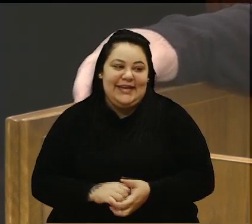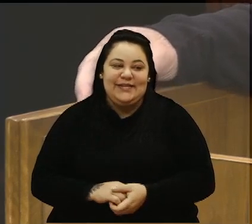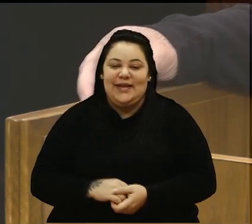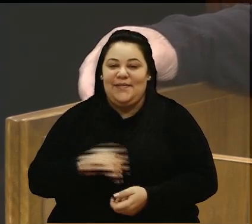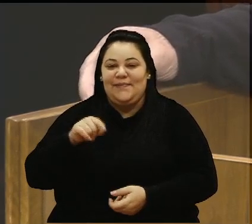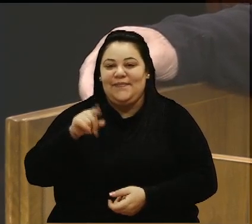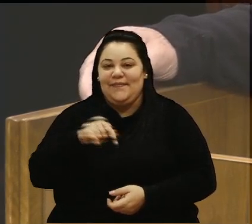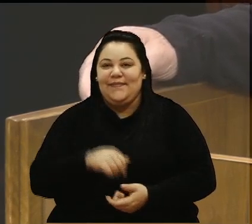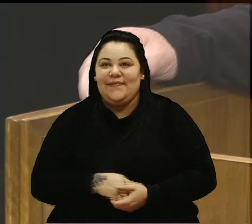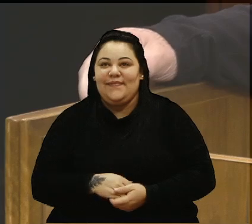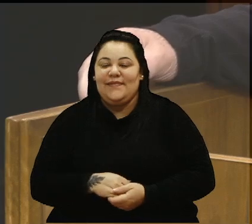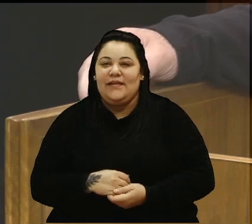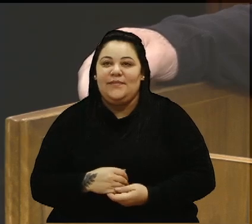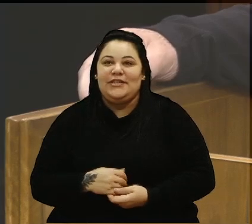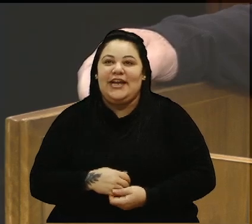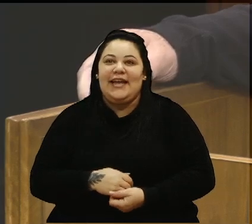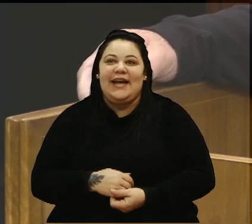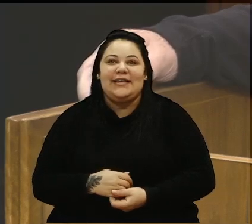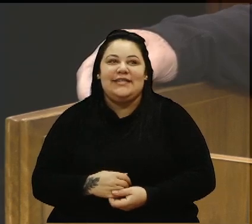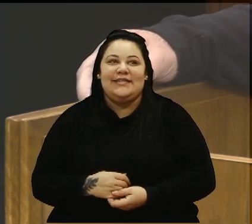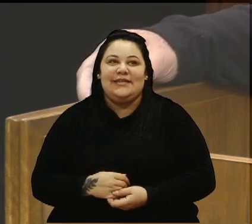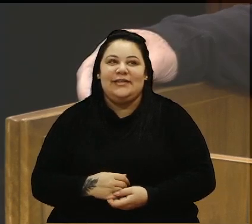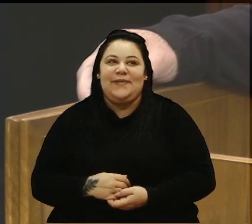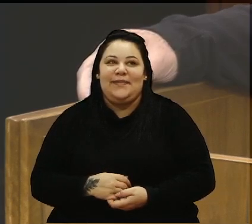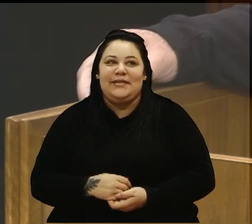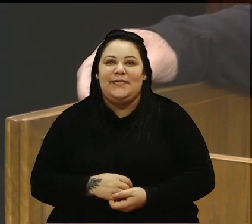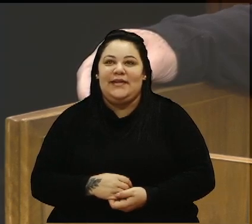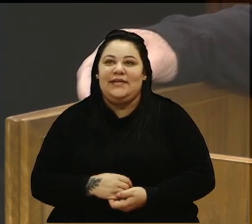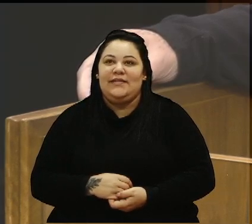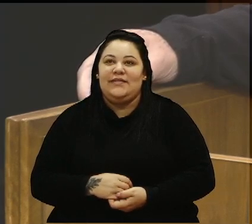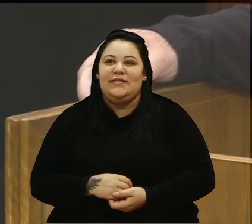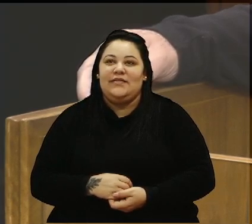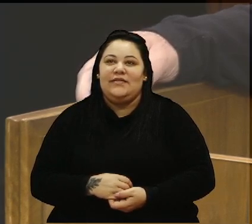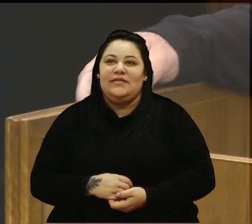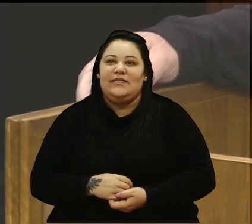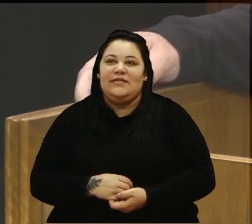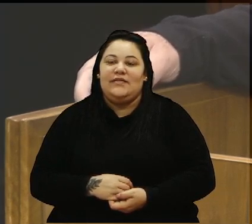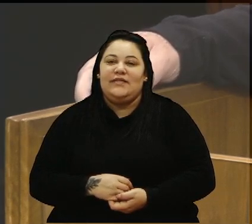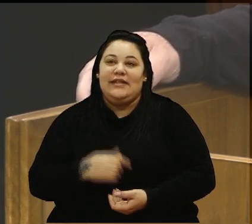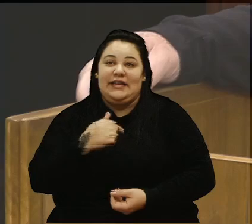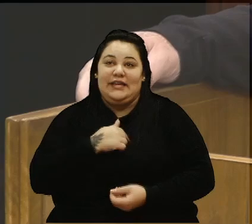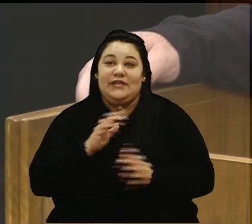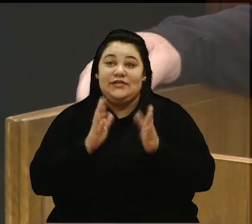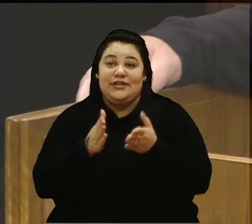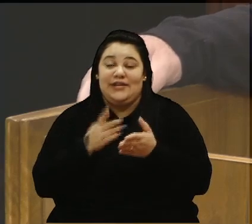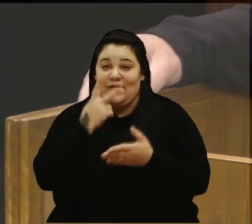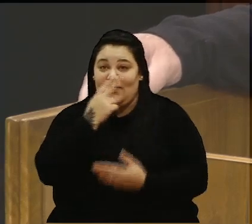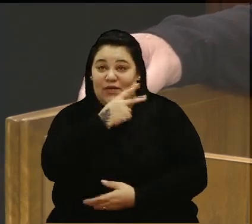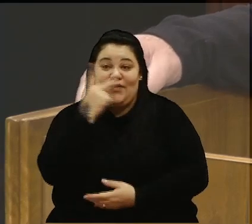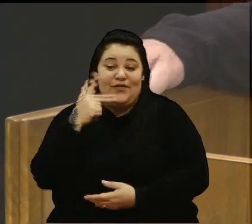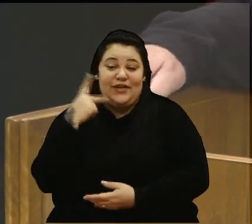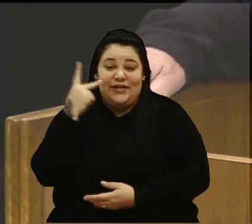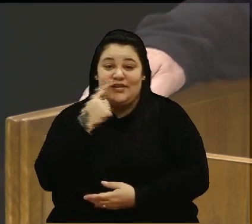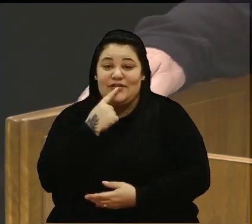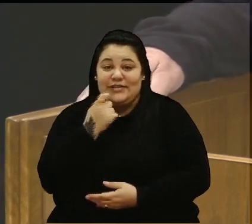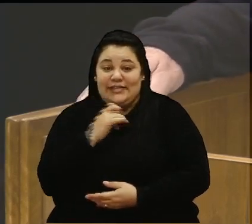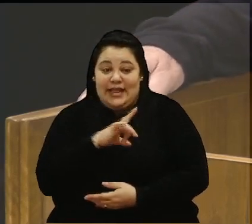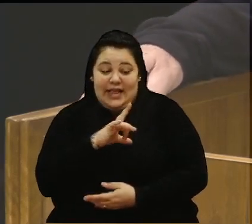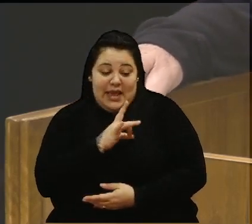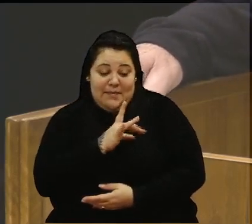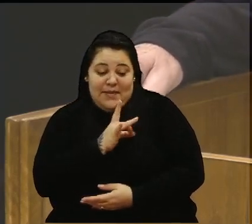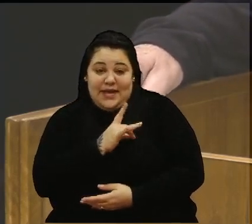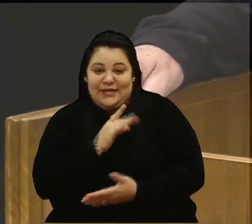que de fato, a gente olha para ela e eu estou na linha da vereadora Rose. Dá até receio, né, de entrar